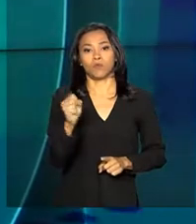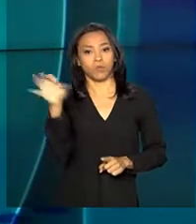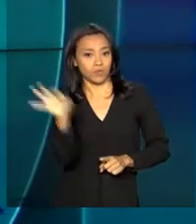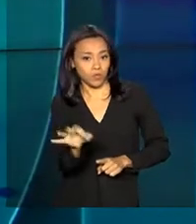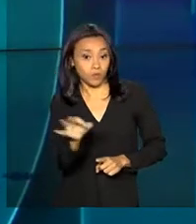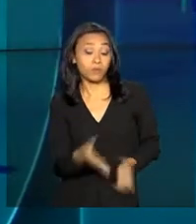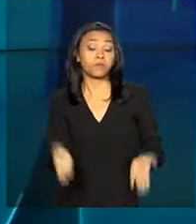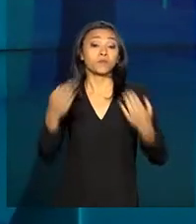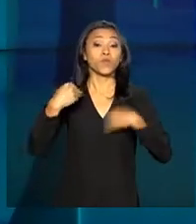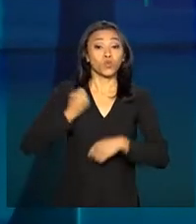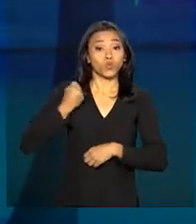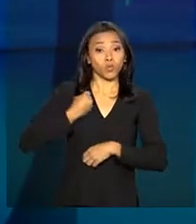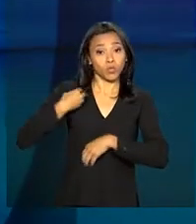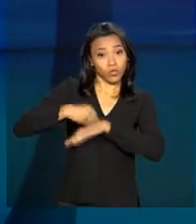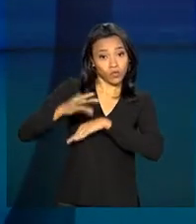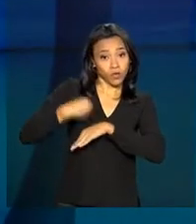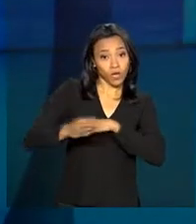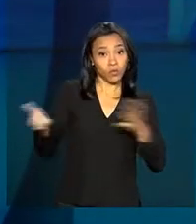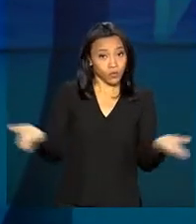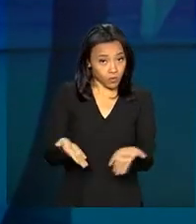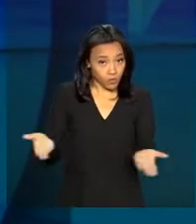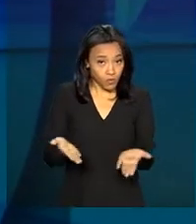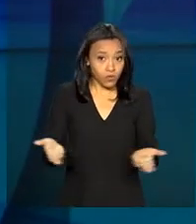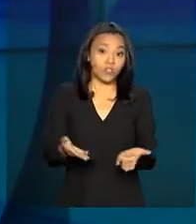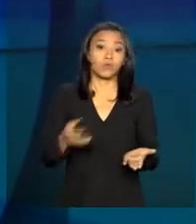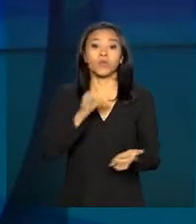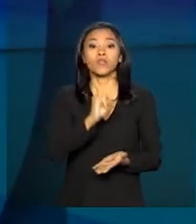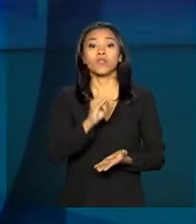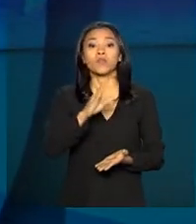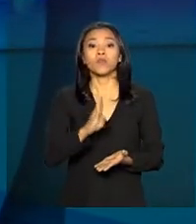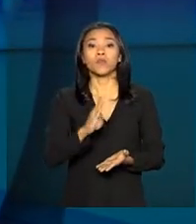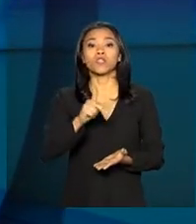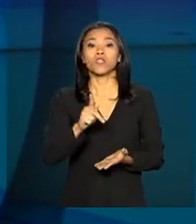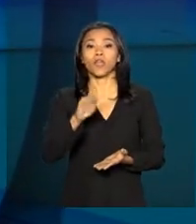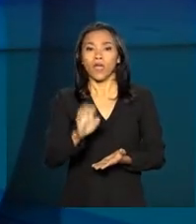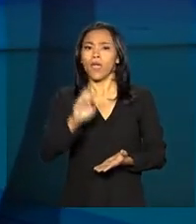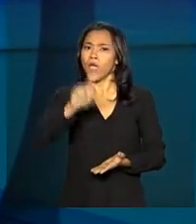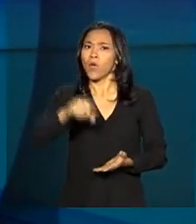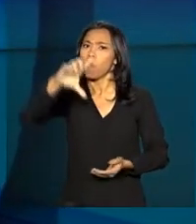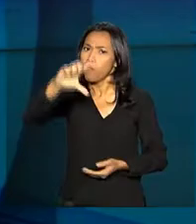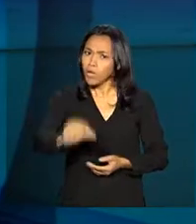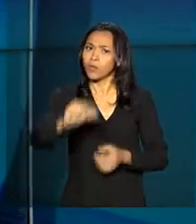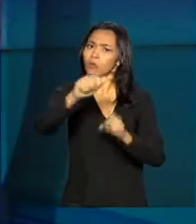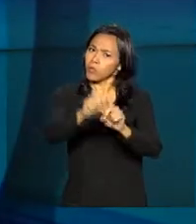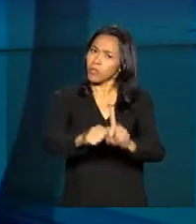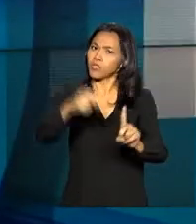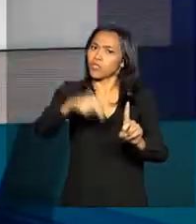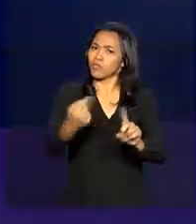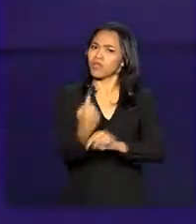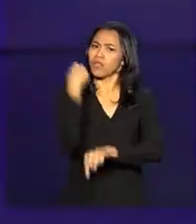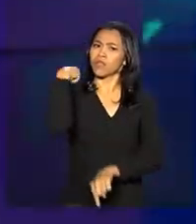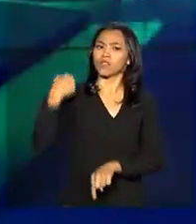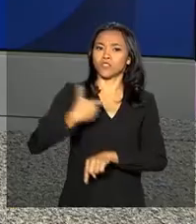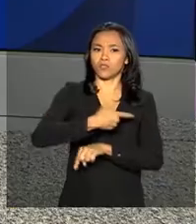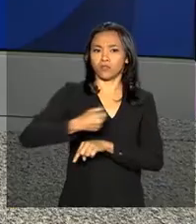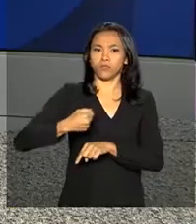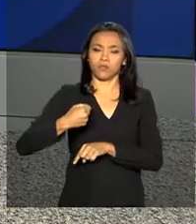com os números divulgados hoje pelo ibge é esse foi o menor resultado para um mês de novembro desde 2003